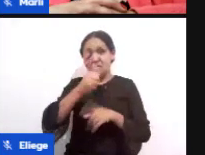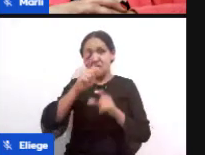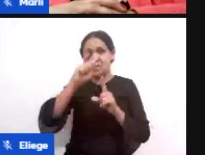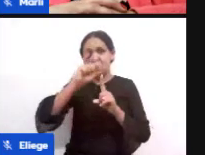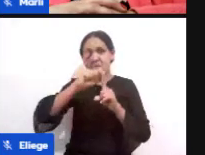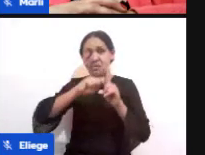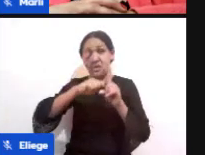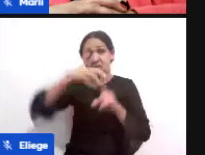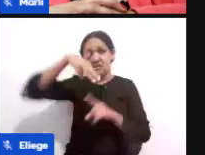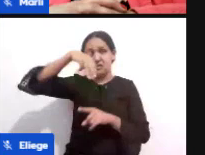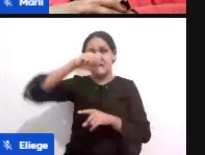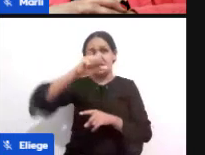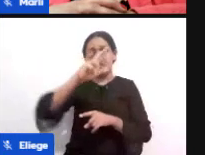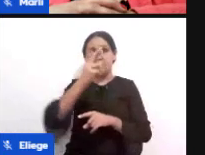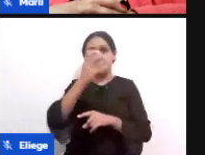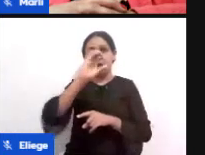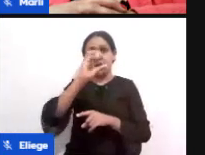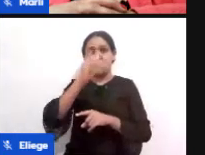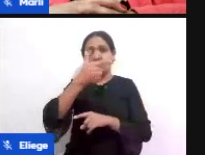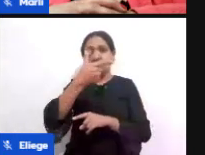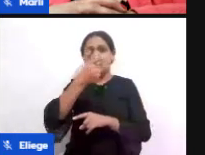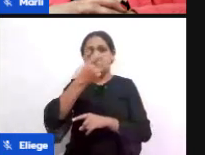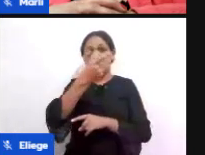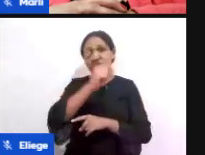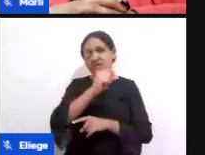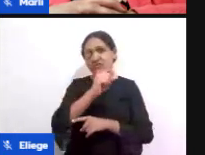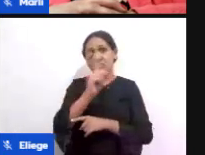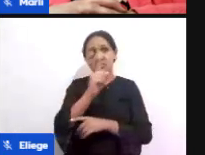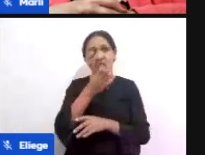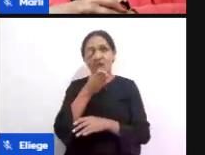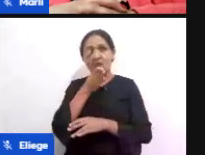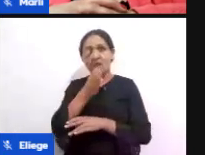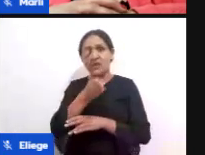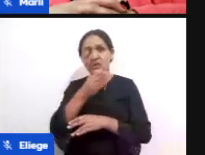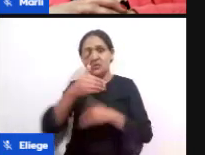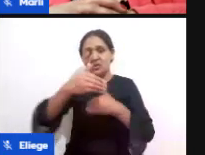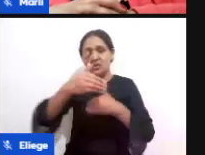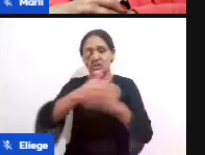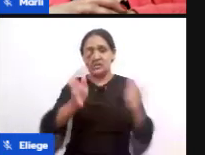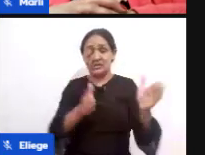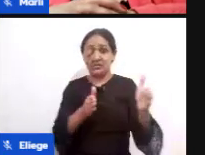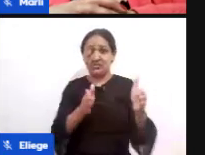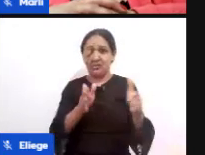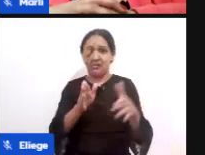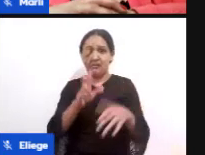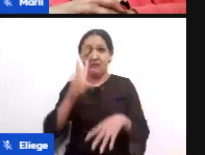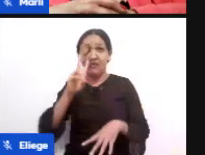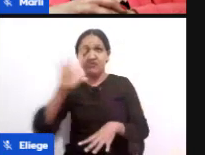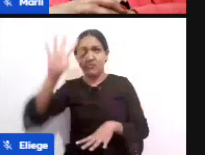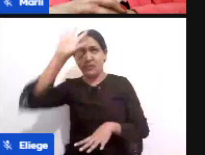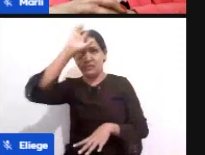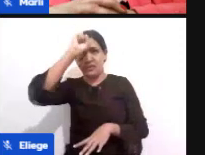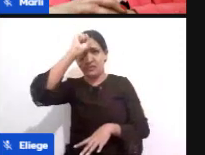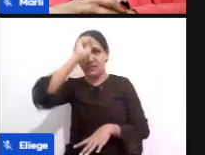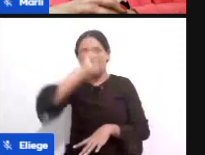esse aluno ele não frequentou a sala de aula, ele não frequentou esse ambiente alfabetizador. Mas nós vamos